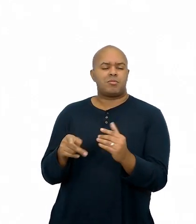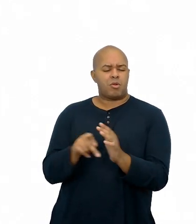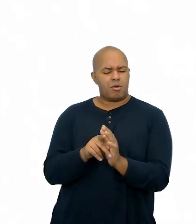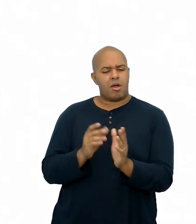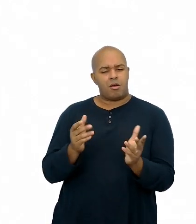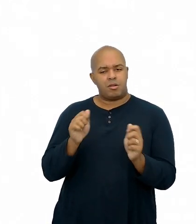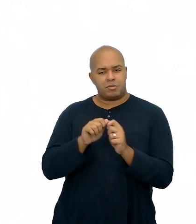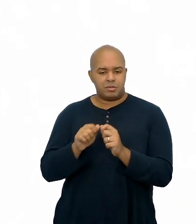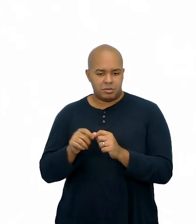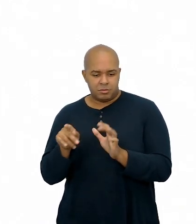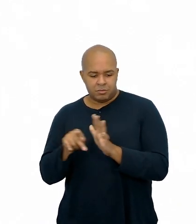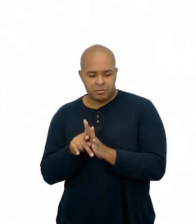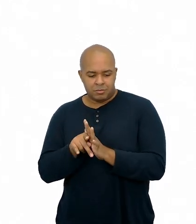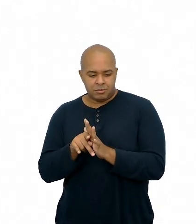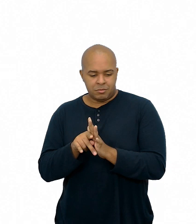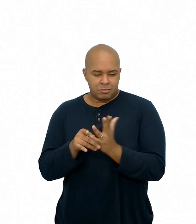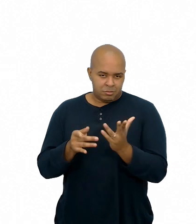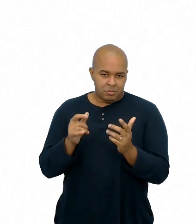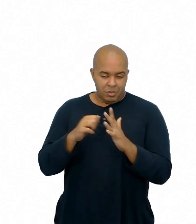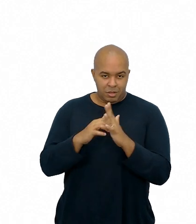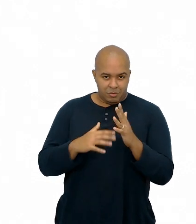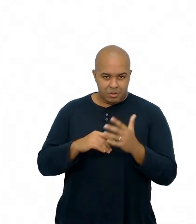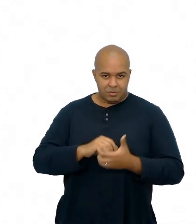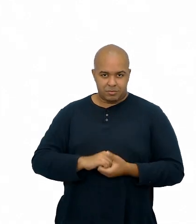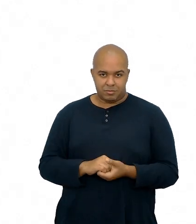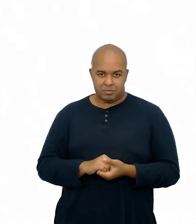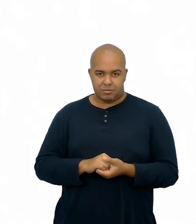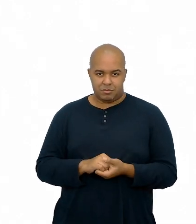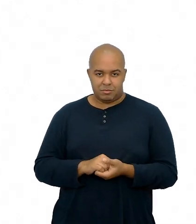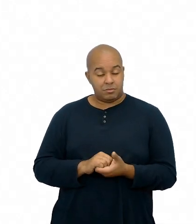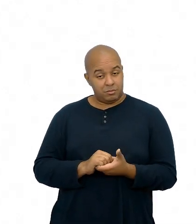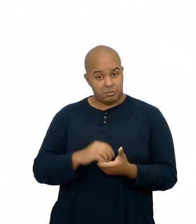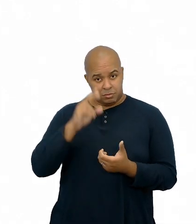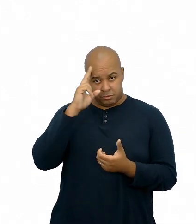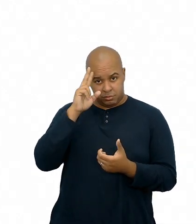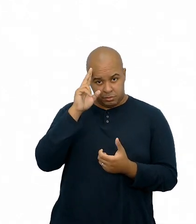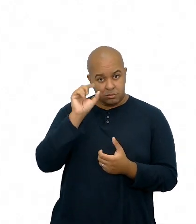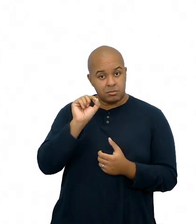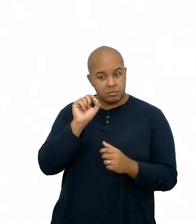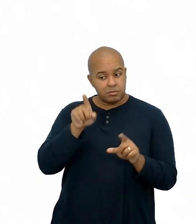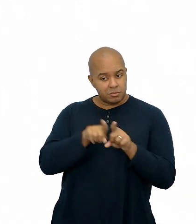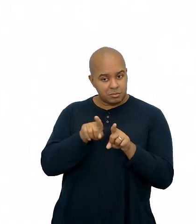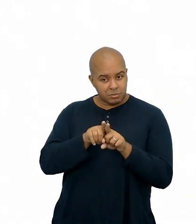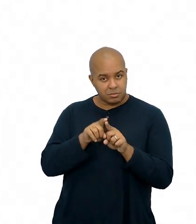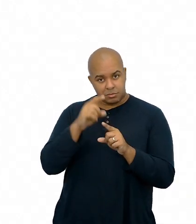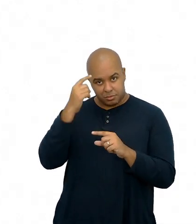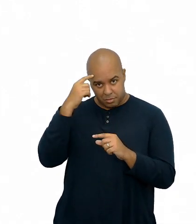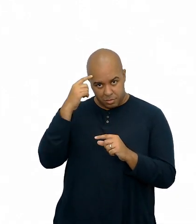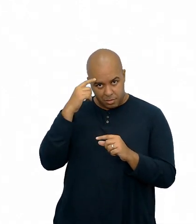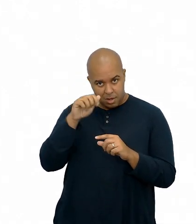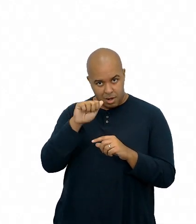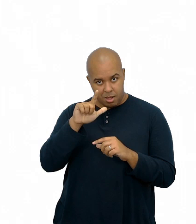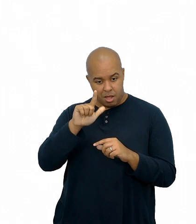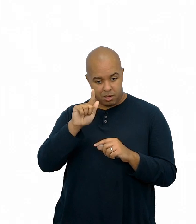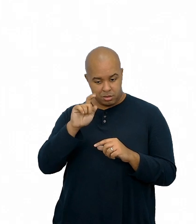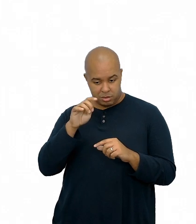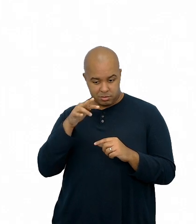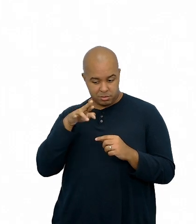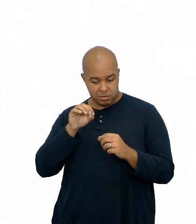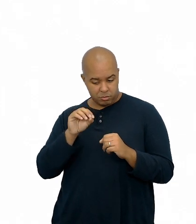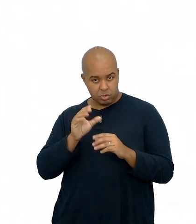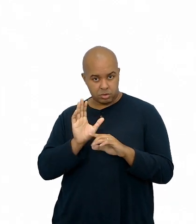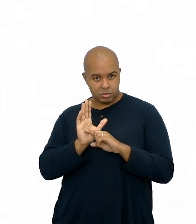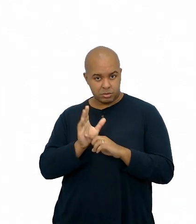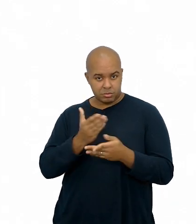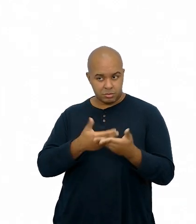durante a realização, né, da atividade. Lembrando que o pensamento algébrico pode se